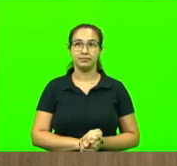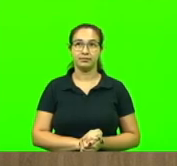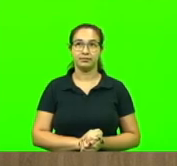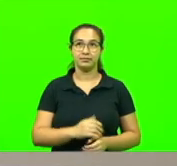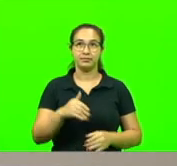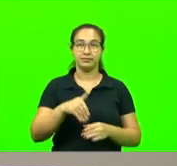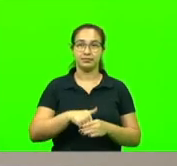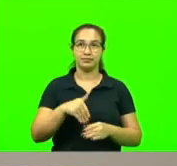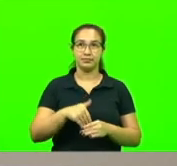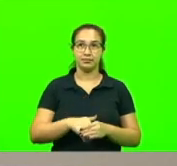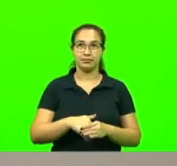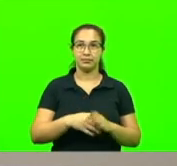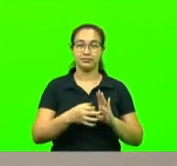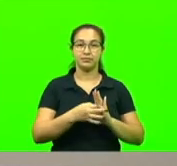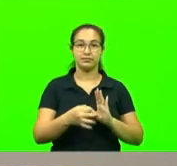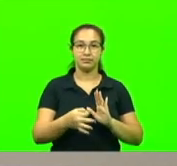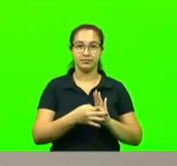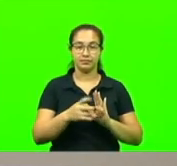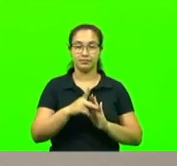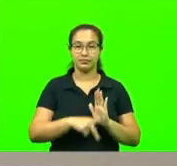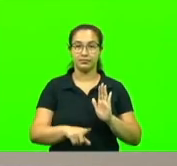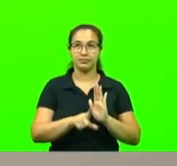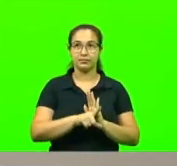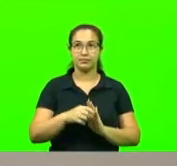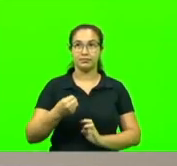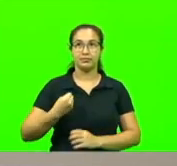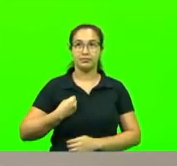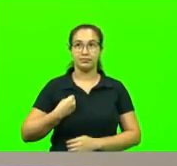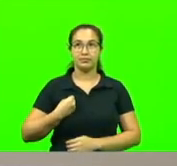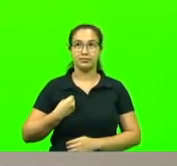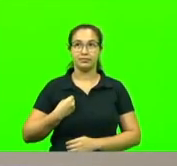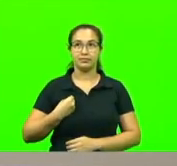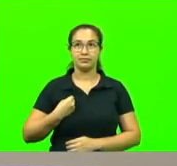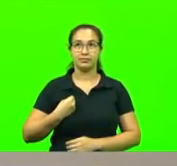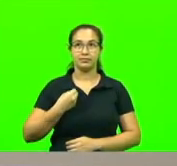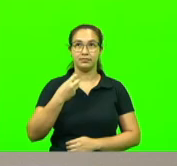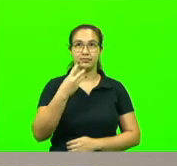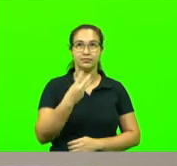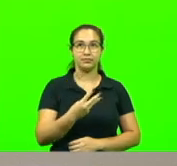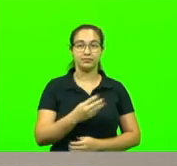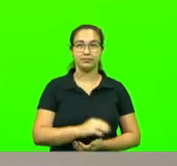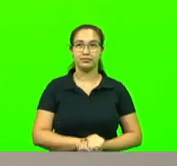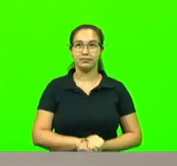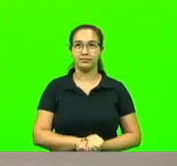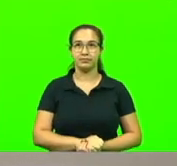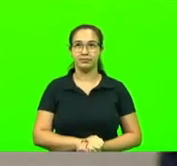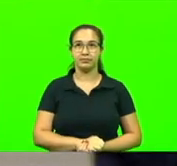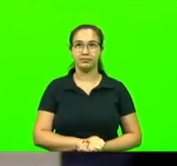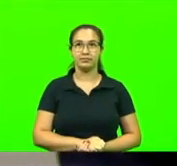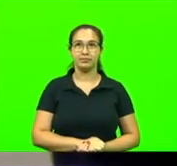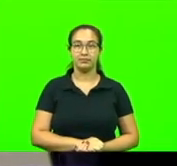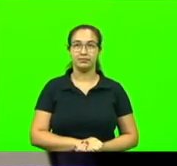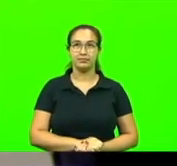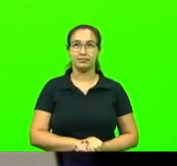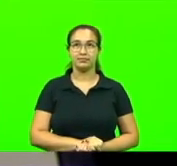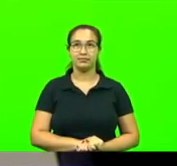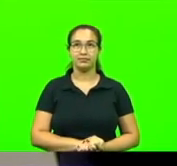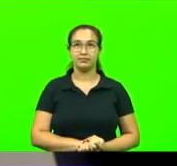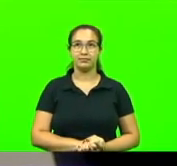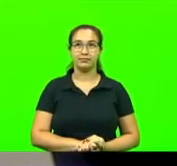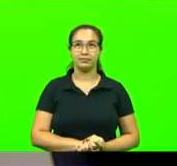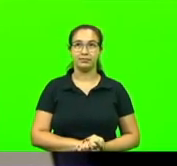Votação e parecer ao projeto de lei número 3. Pela ordem, senhor presidente. Pela